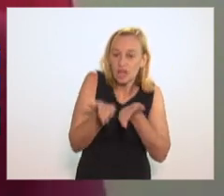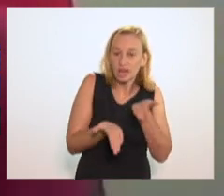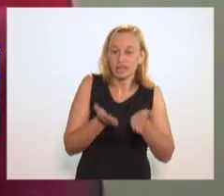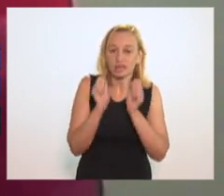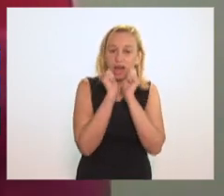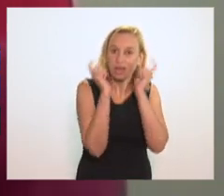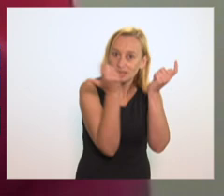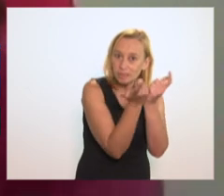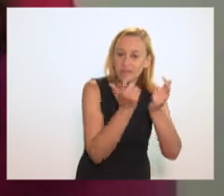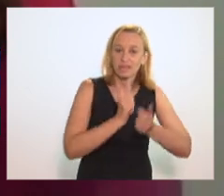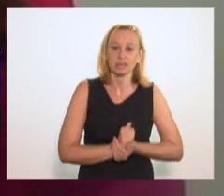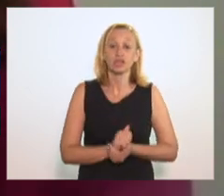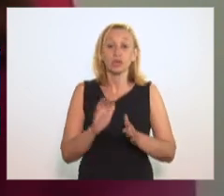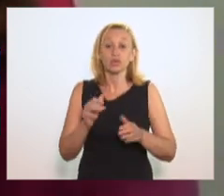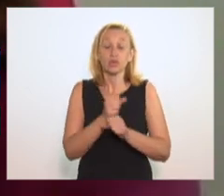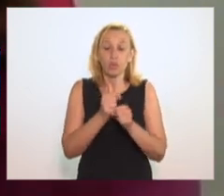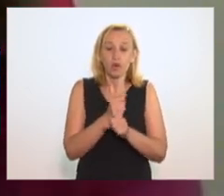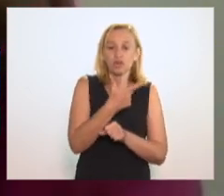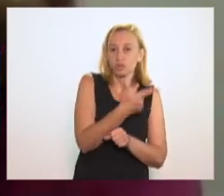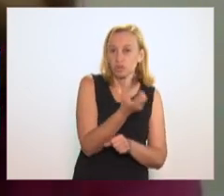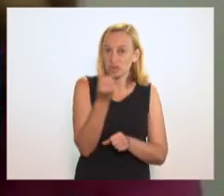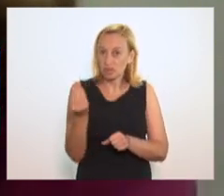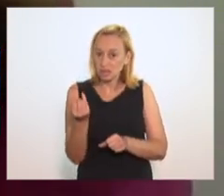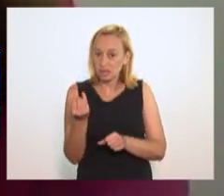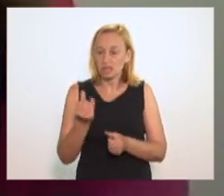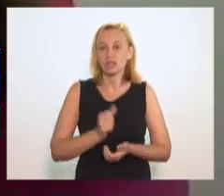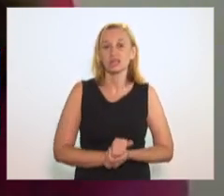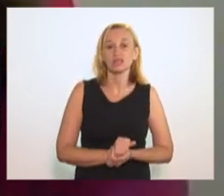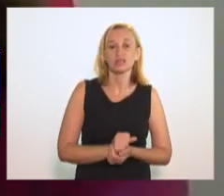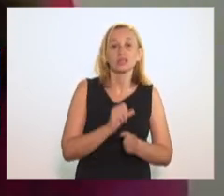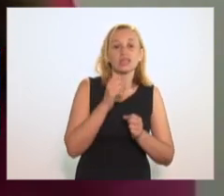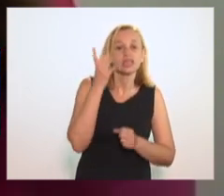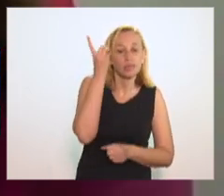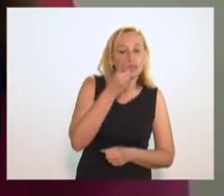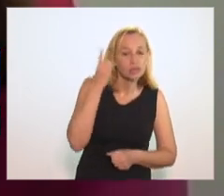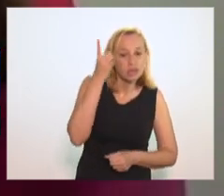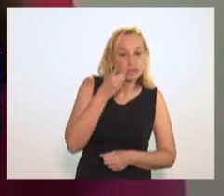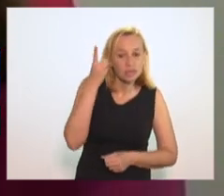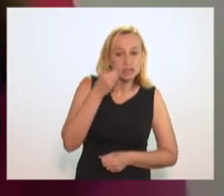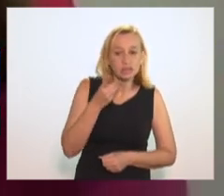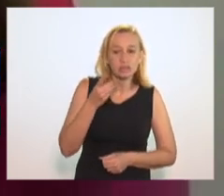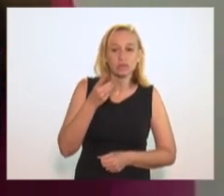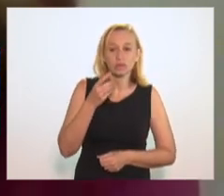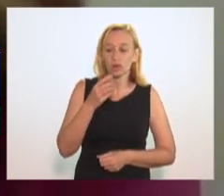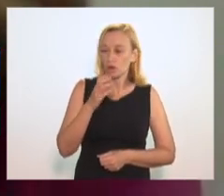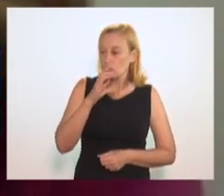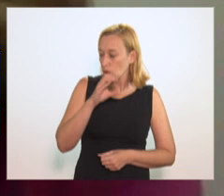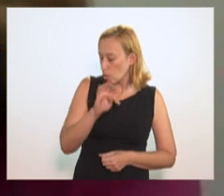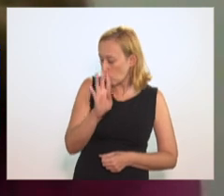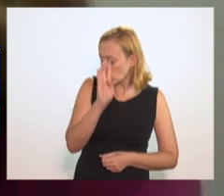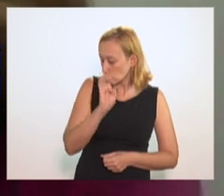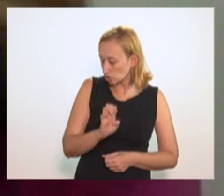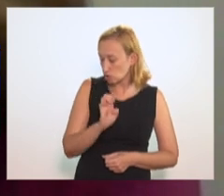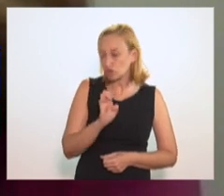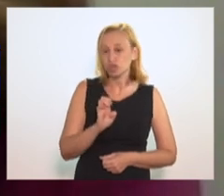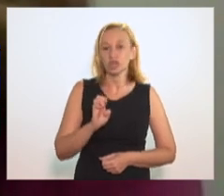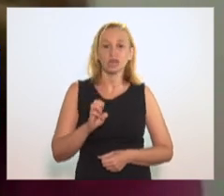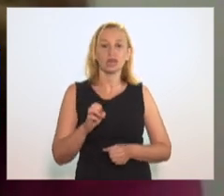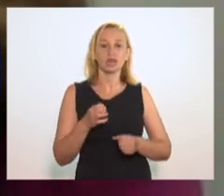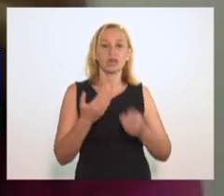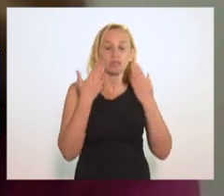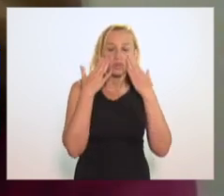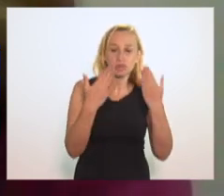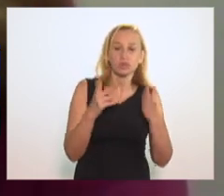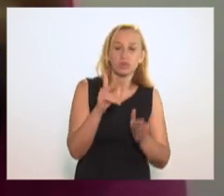assembleia no ano de 2016 o então deputado Conte Bittencourt apresentou um projeto de